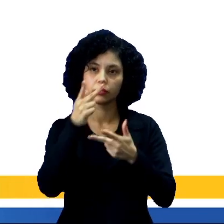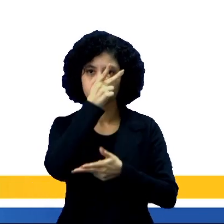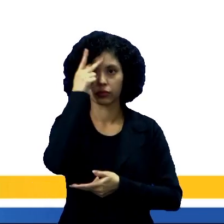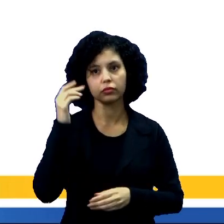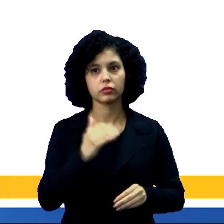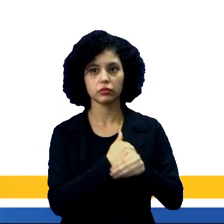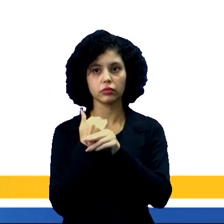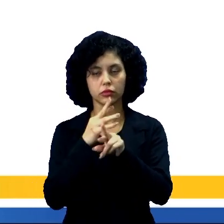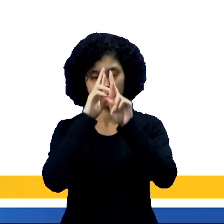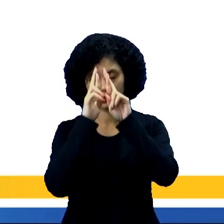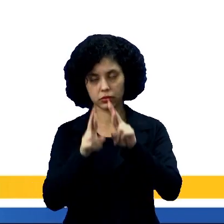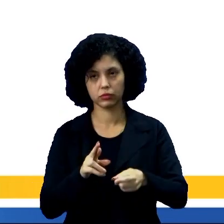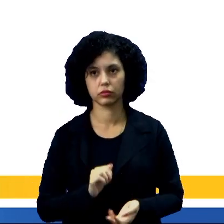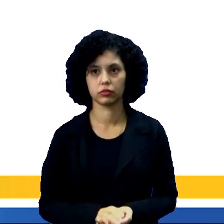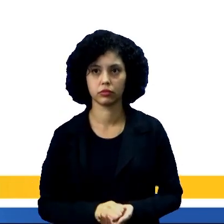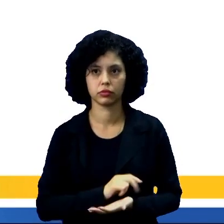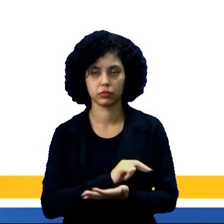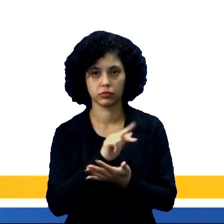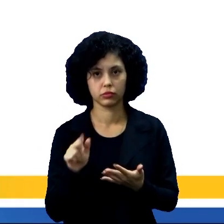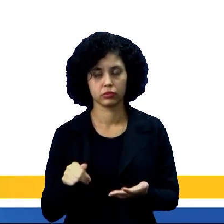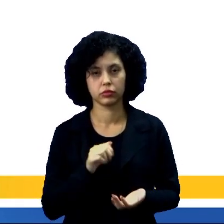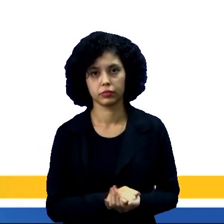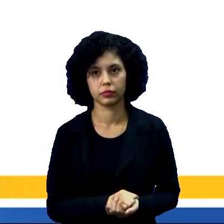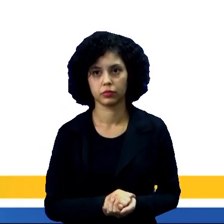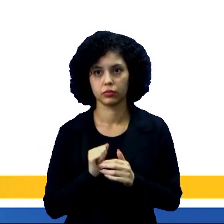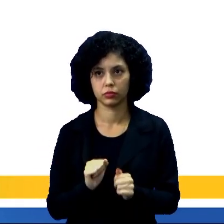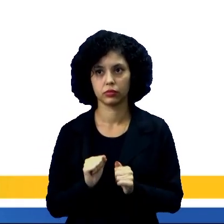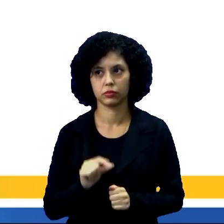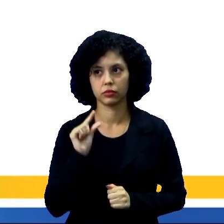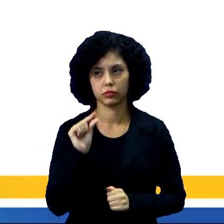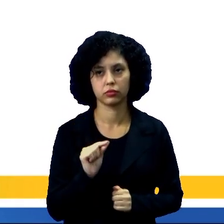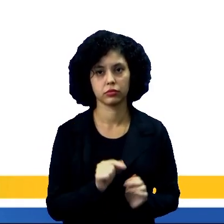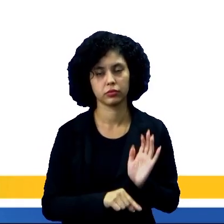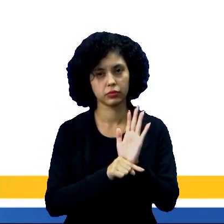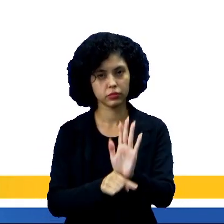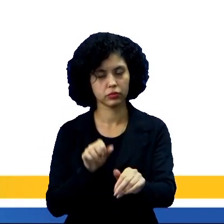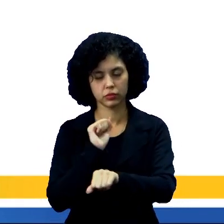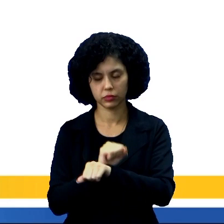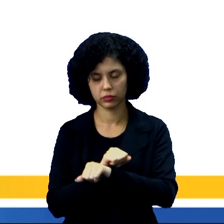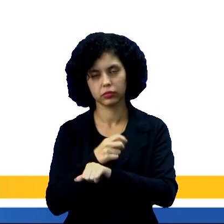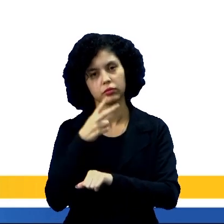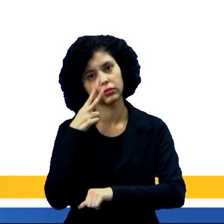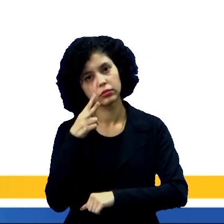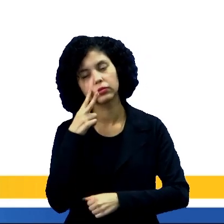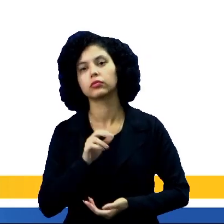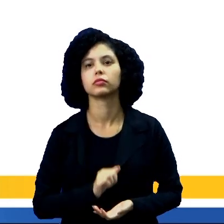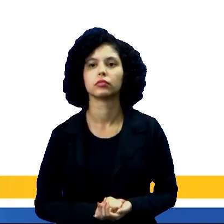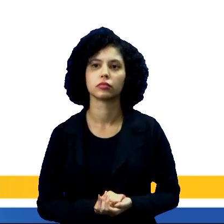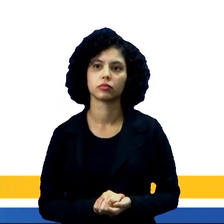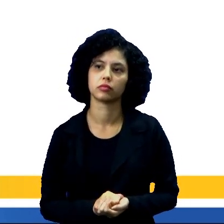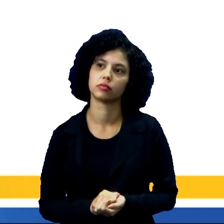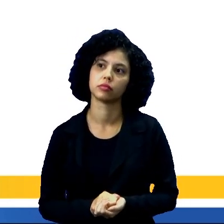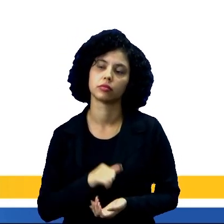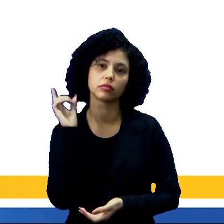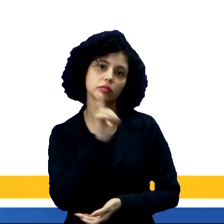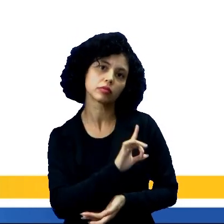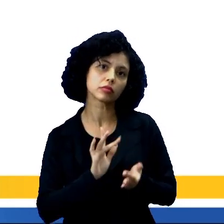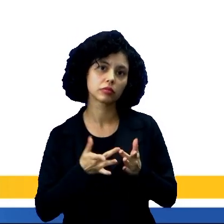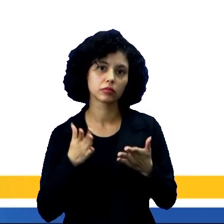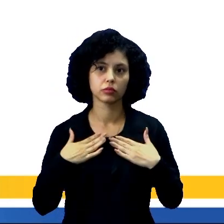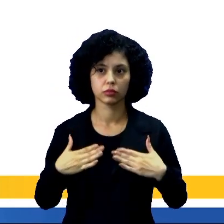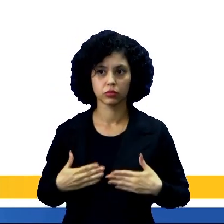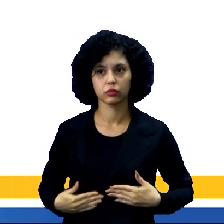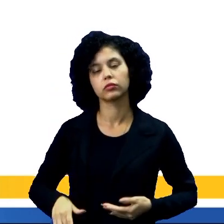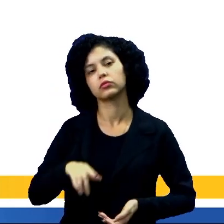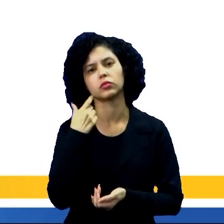pessoas merecem respeito. Tem várias opções aí, como a gente tem pouco tempo, eu deixo que você pause, dê uma olhadinha aí. Ninguém tem o direito de tocar no corpo